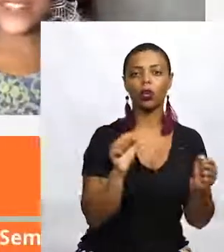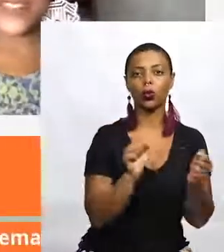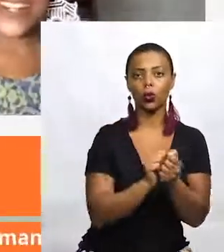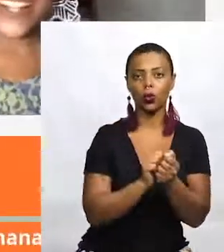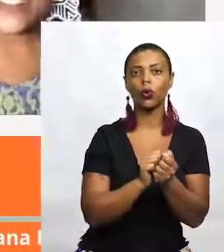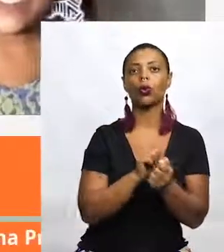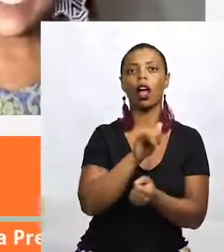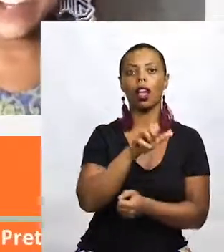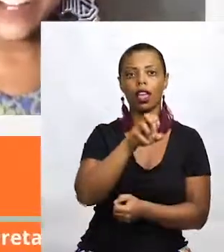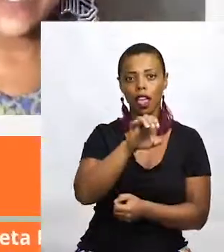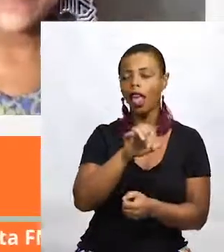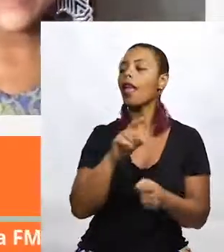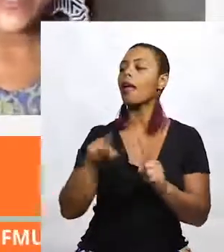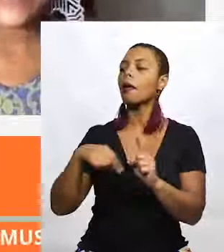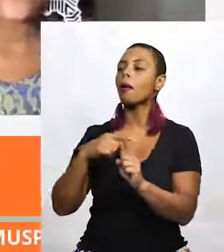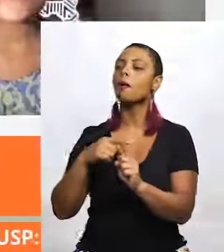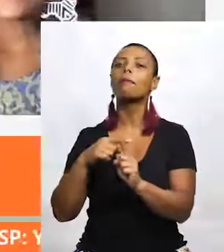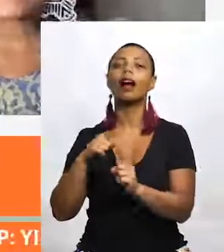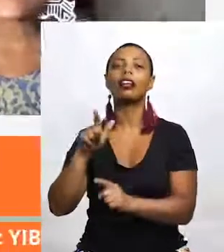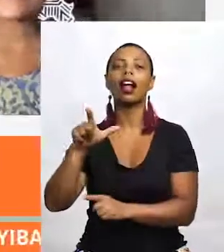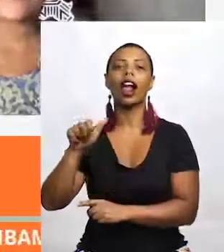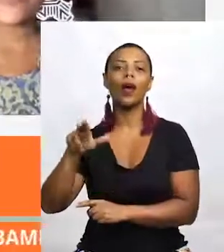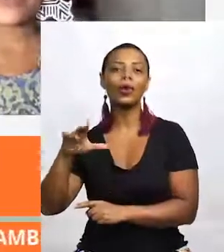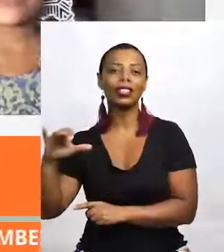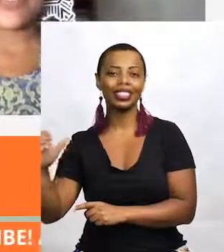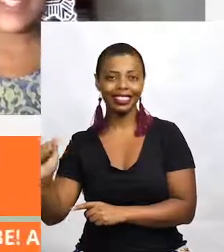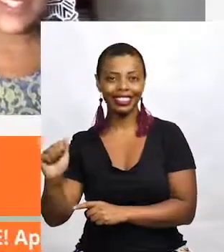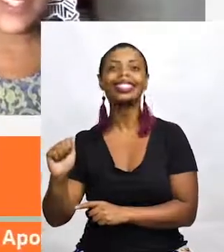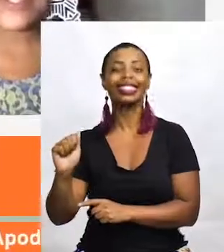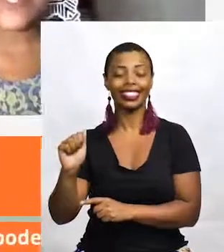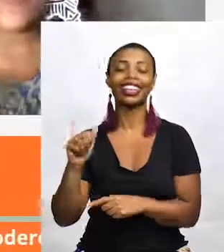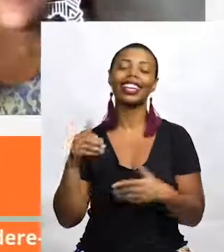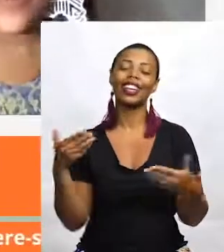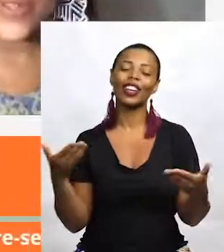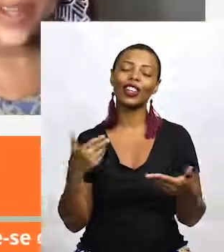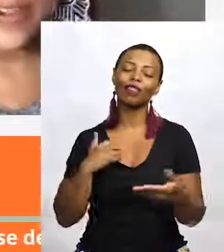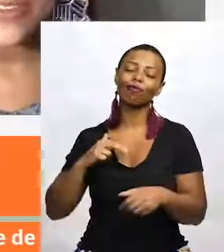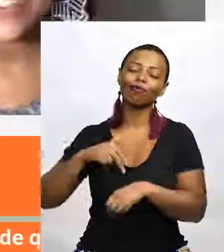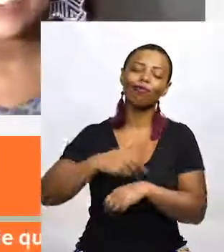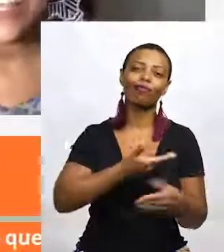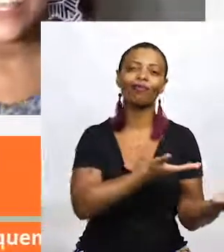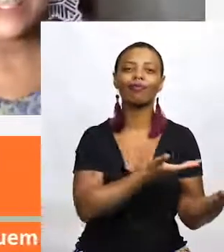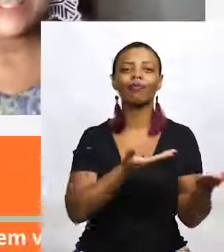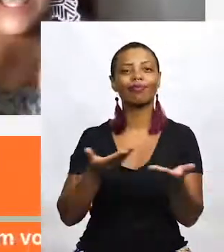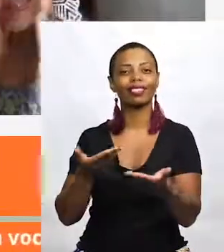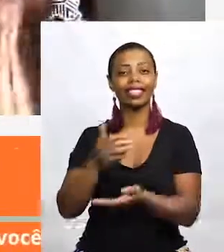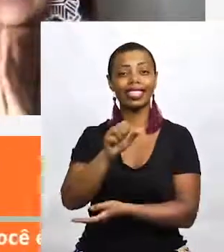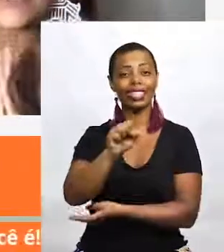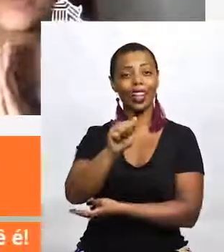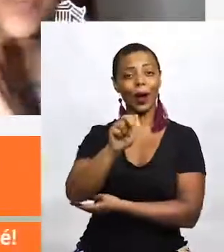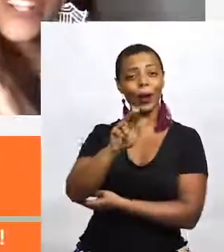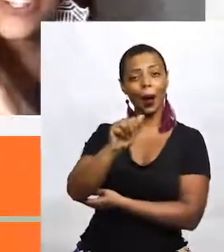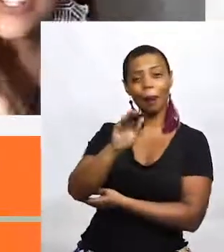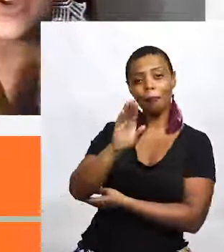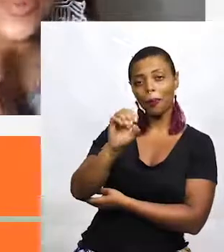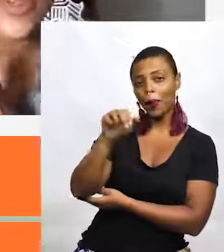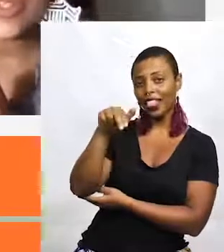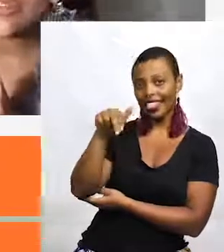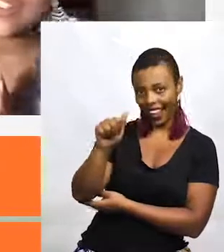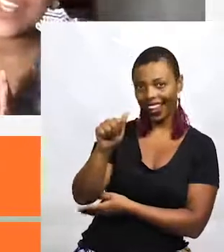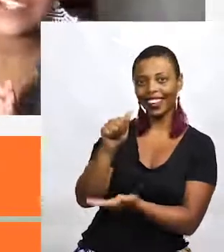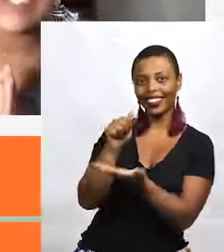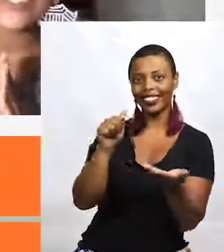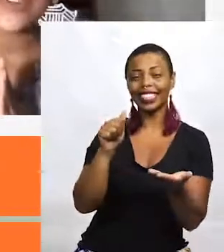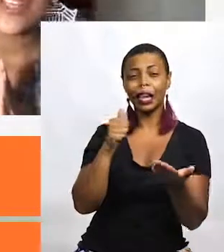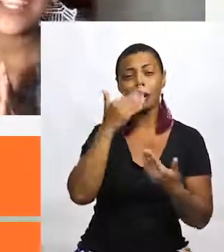juntamente com a fundadora Gláucia Verena, e estou aqui para dar essas boas-vindas, salva bona para você, e agradeço pretidão